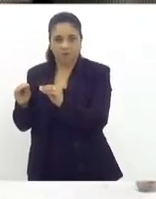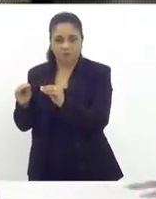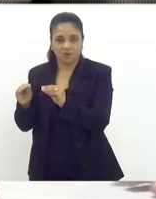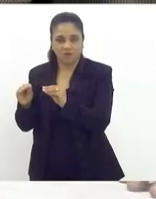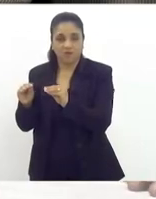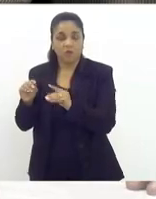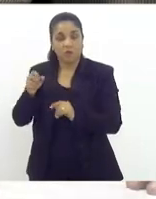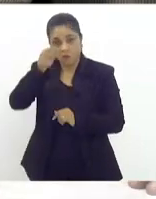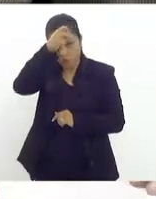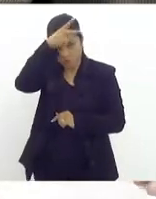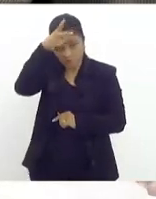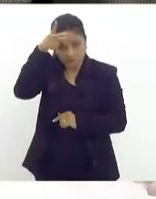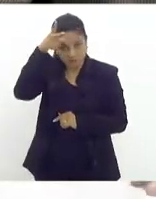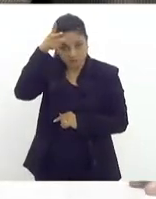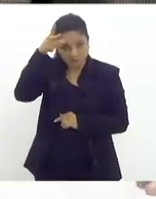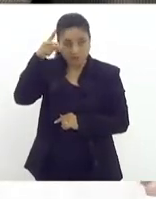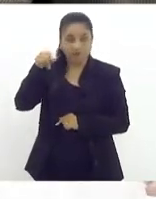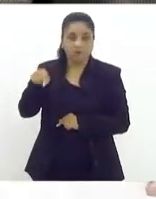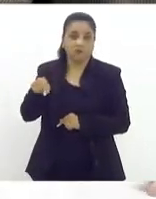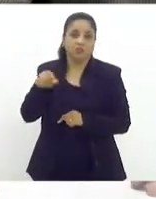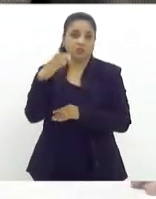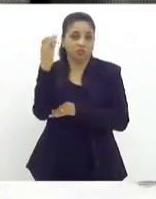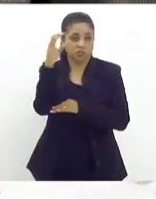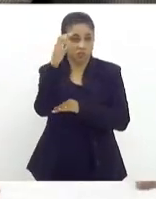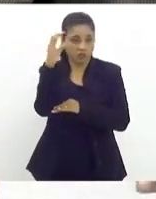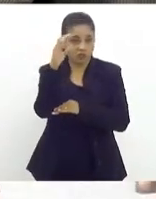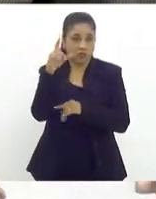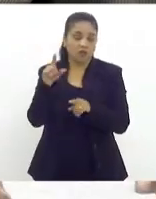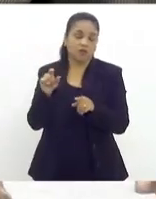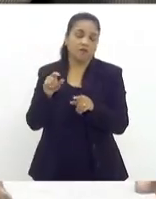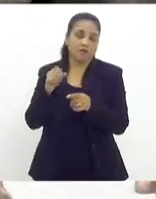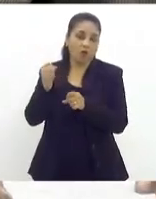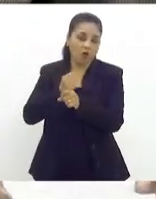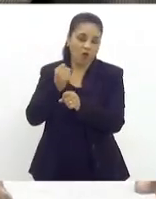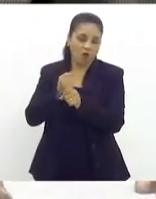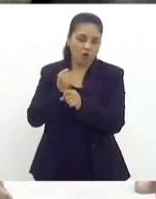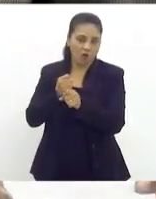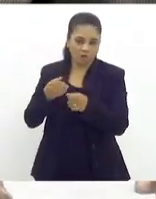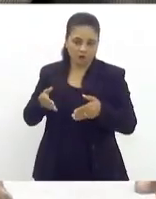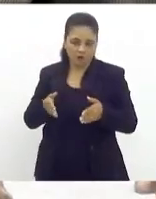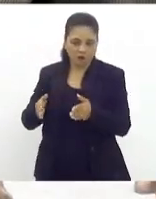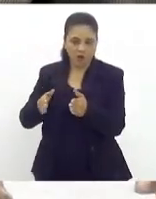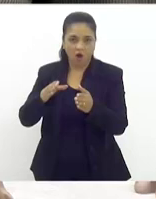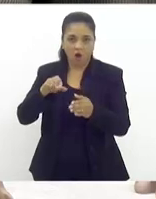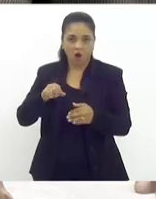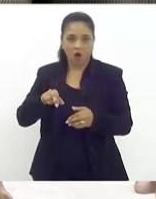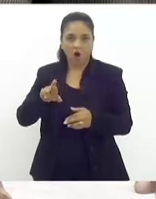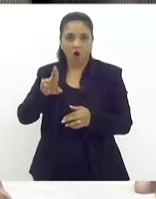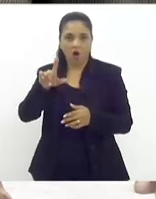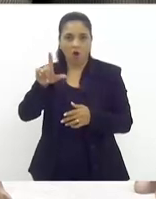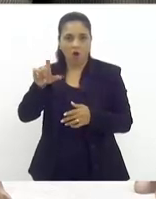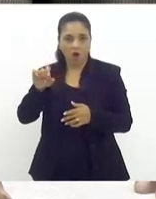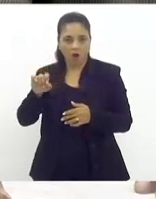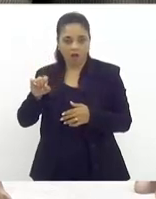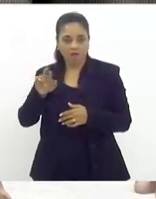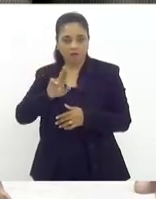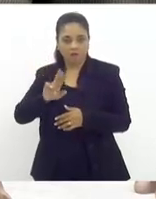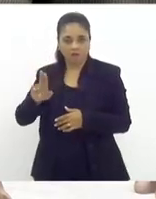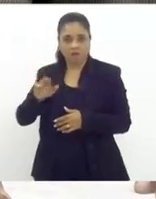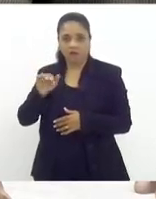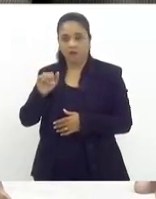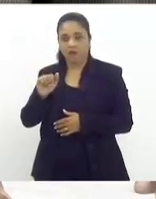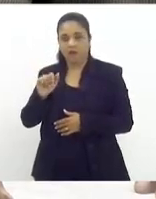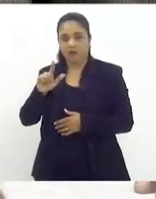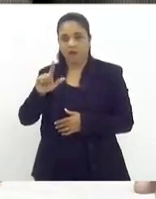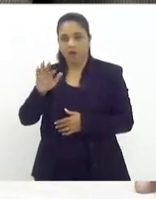o prefeito Axel recentemente fez uma orla, já até chamou de Sirquis, Alfredo Sirquis, a orla da